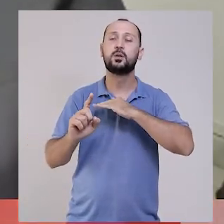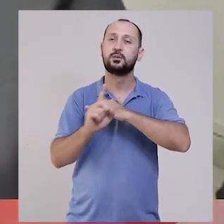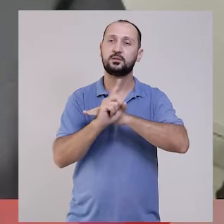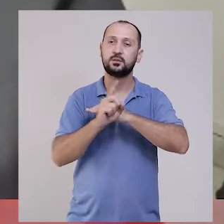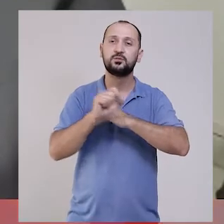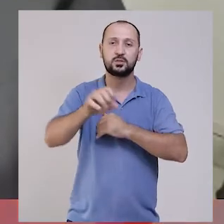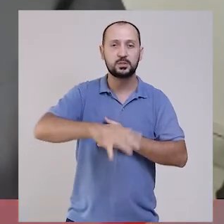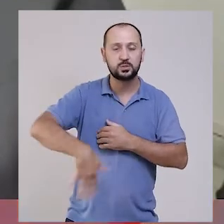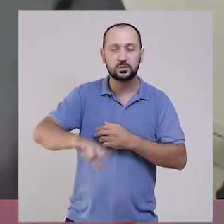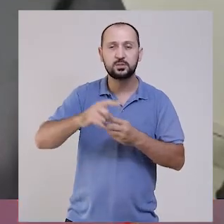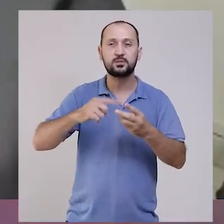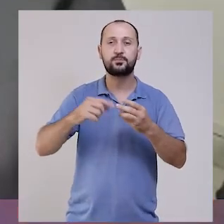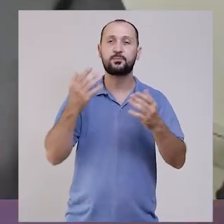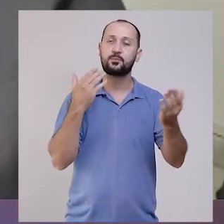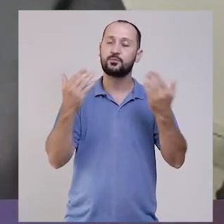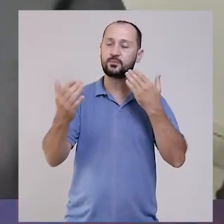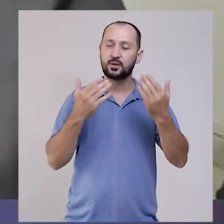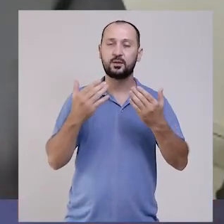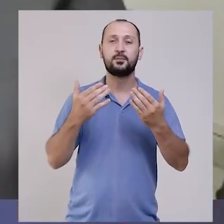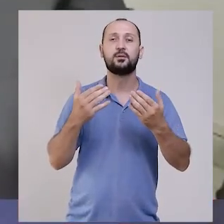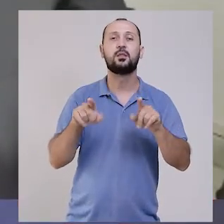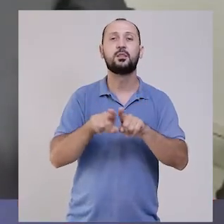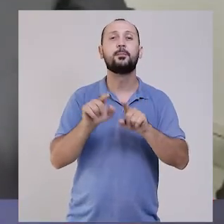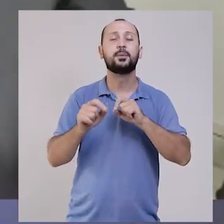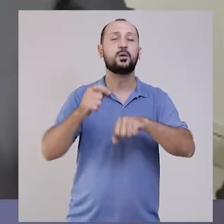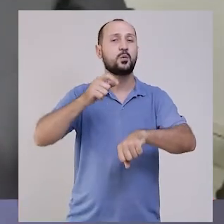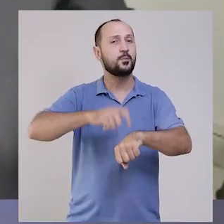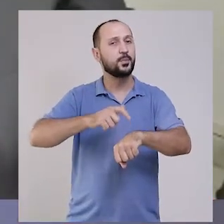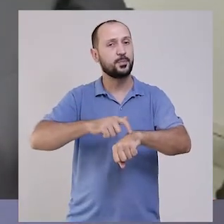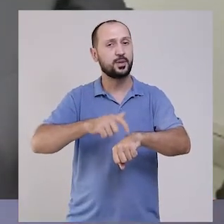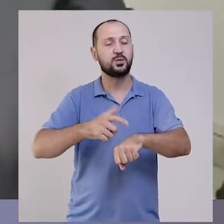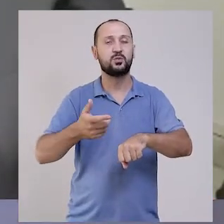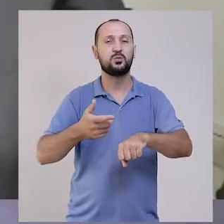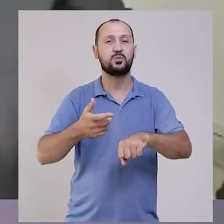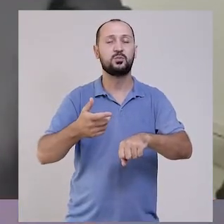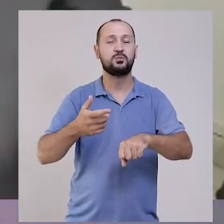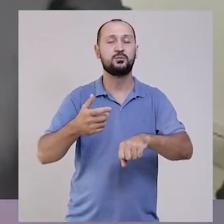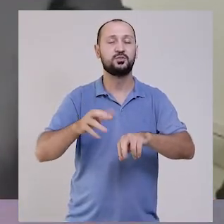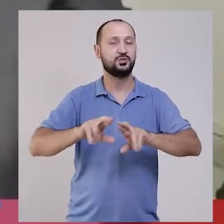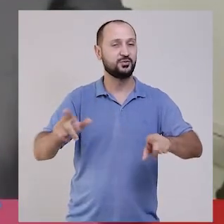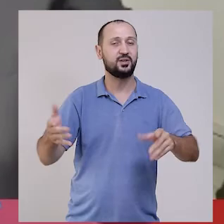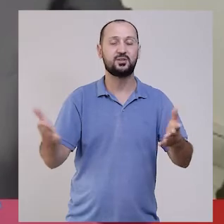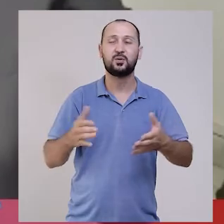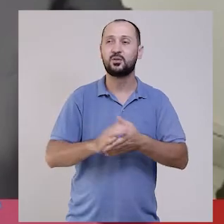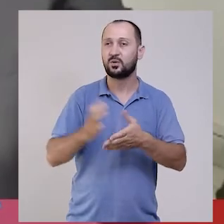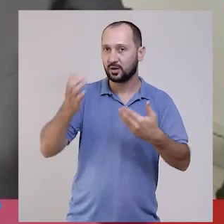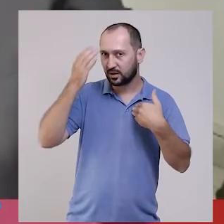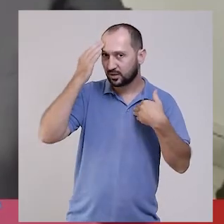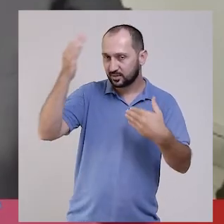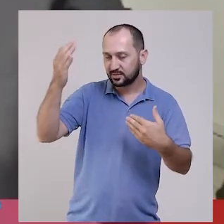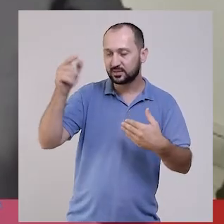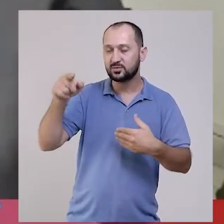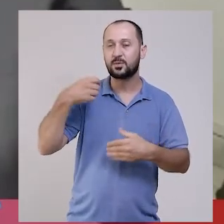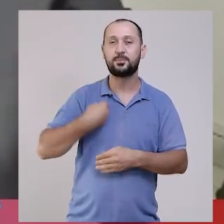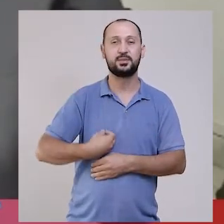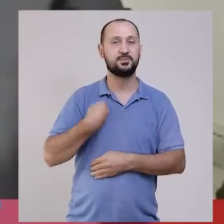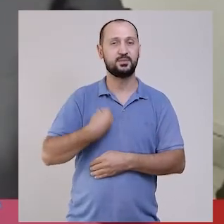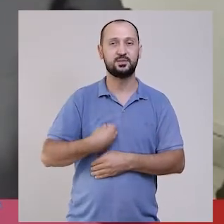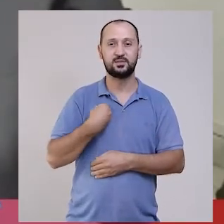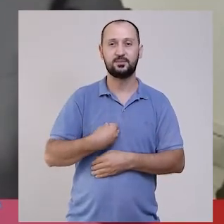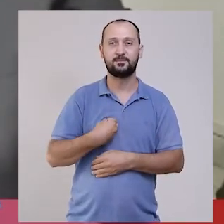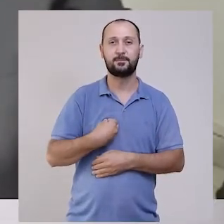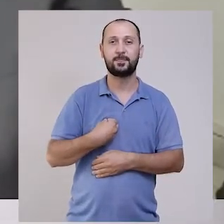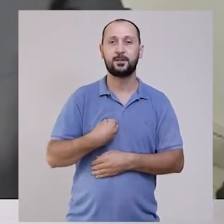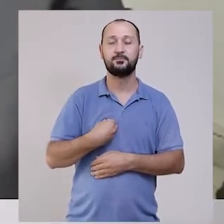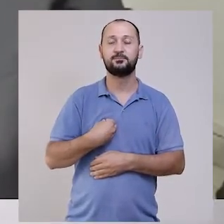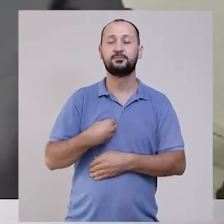e psicologia para um momento sensível como esse. Doutor, eu quero agradecer demais a sua participação com a gente nessa edição